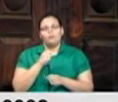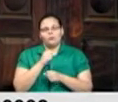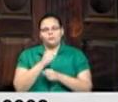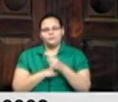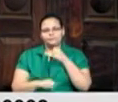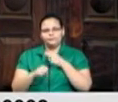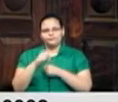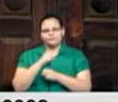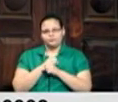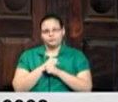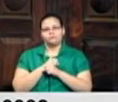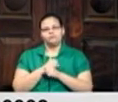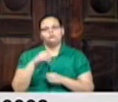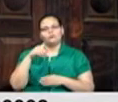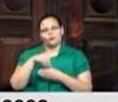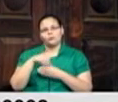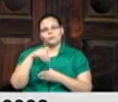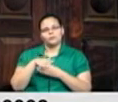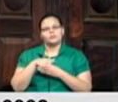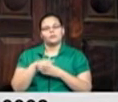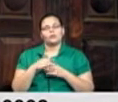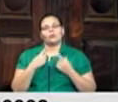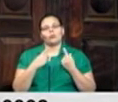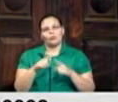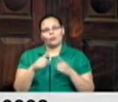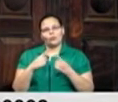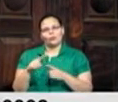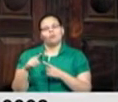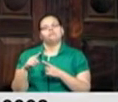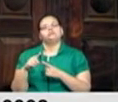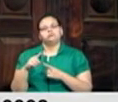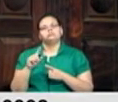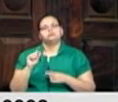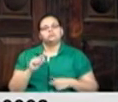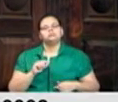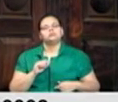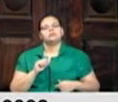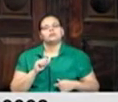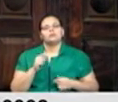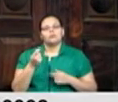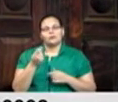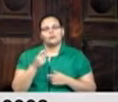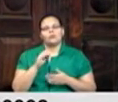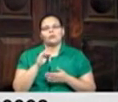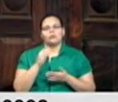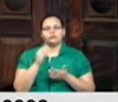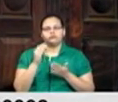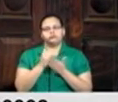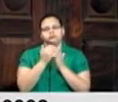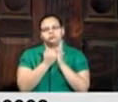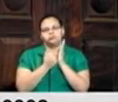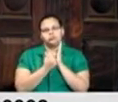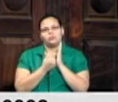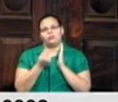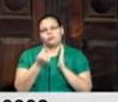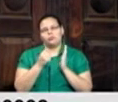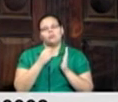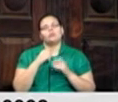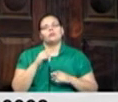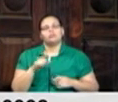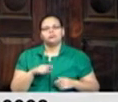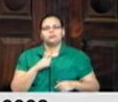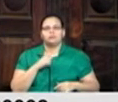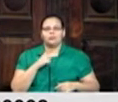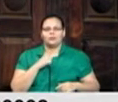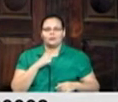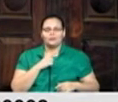passado votei contra as contas de gestão, porque houve uma